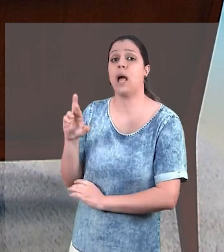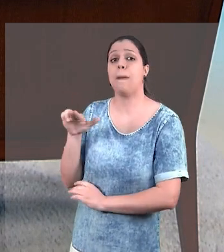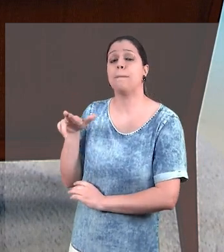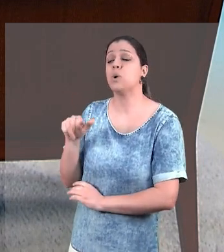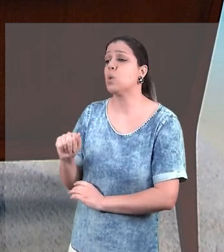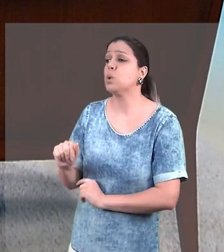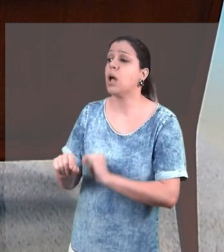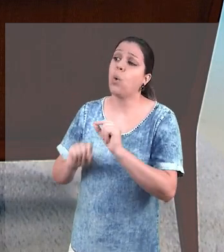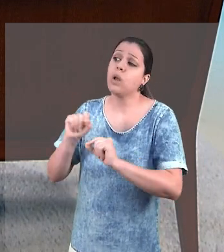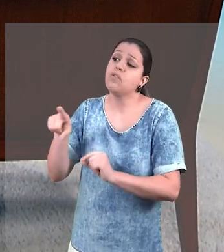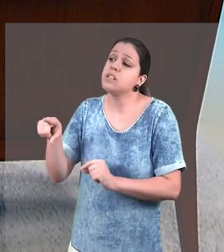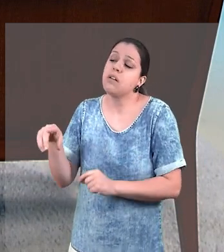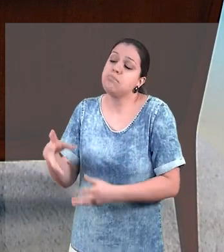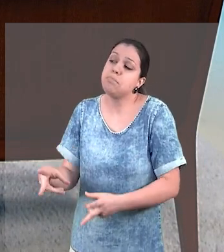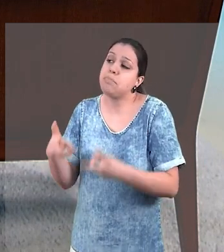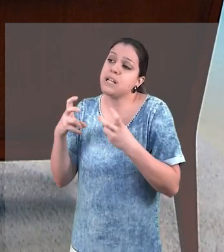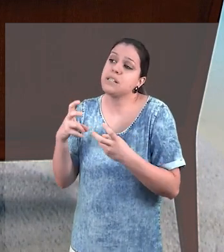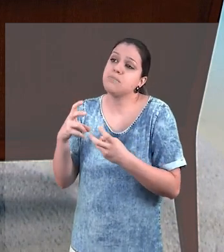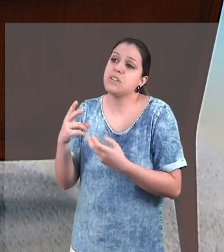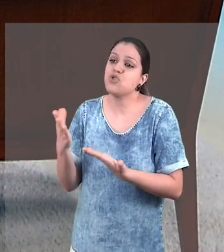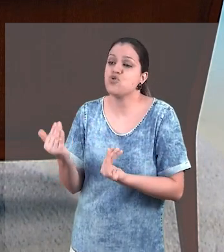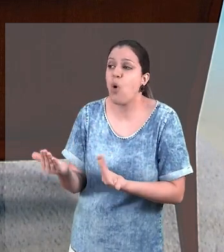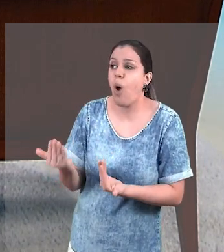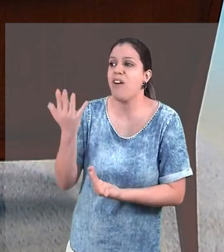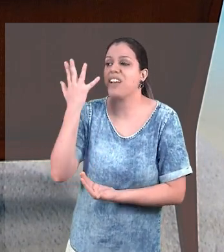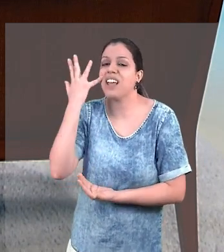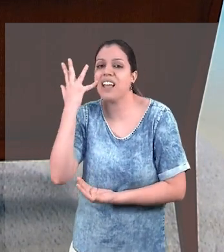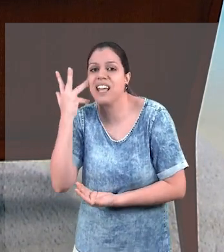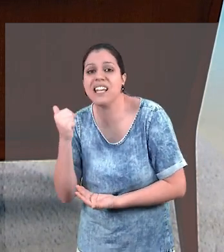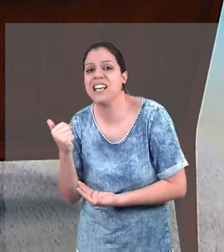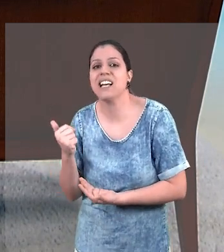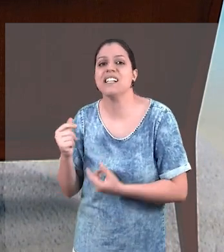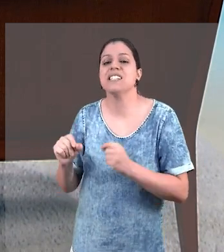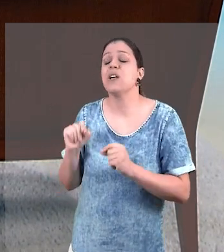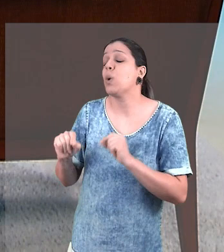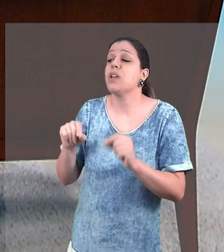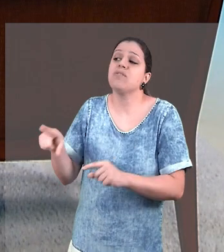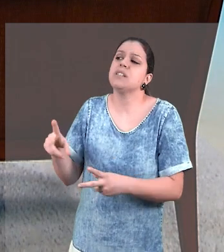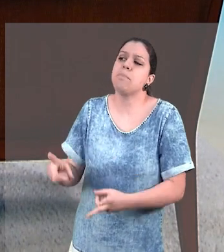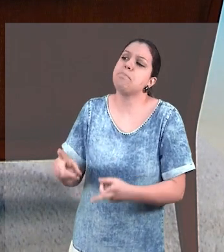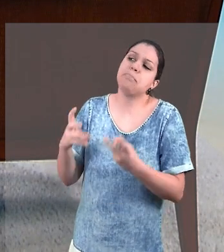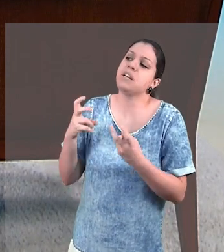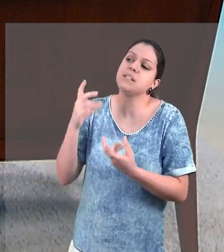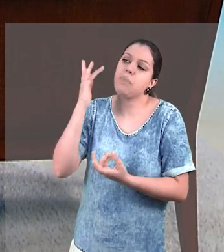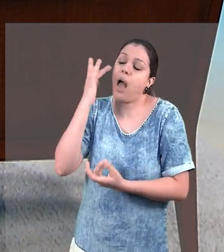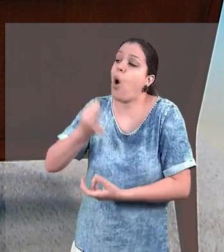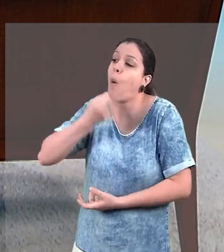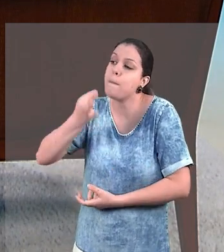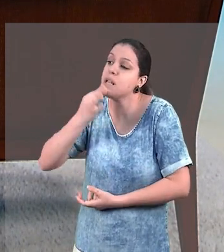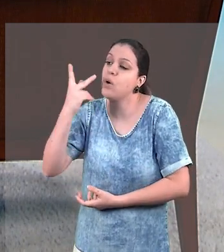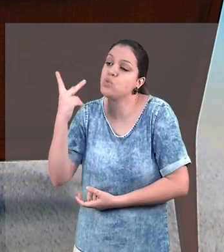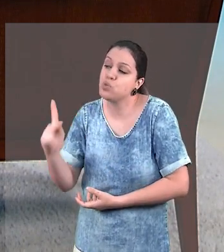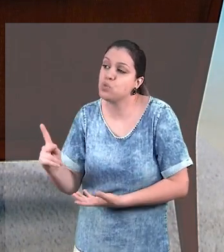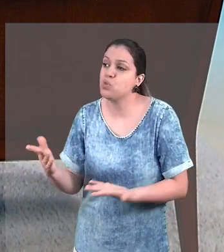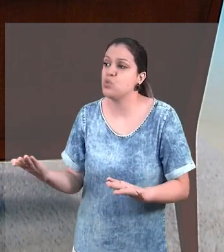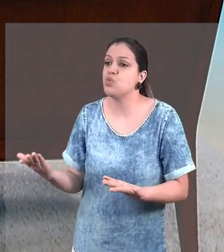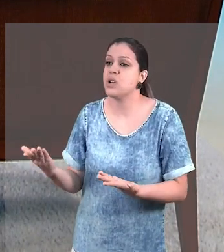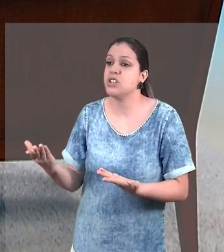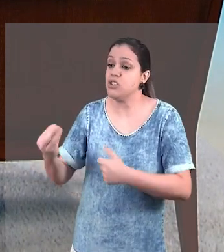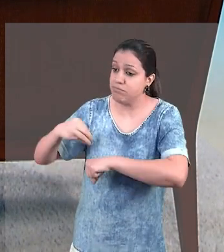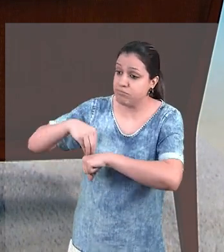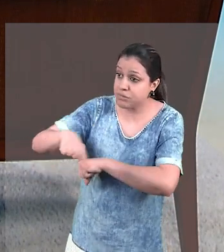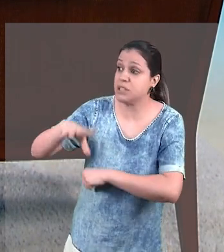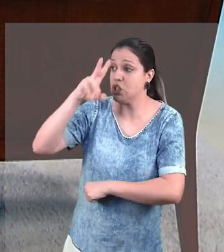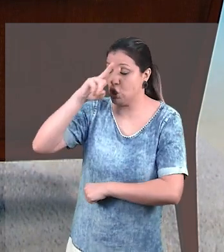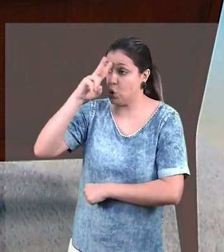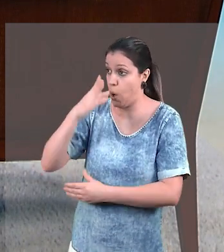Bruna qual foi a sua impressão dessas adolescentes, dessas crianças, né? São jovens, mas não são adultos também, né? O que você achou? Qual foi a sua impressão a